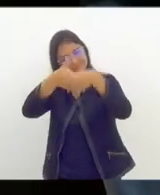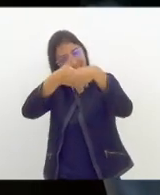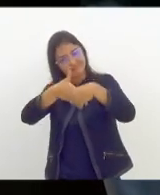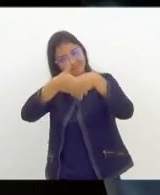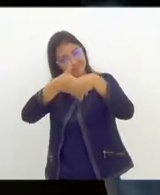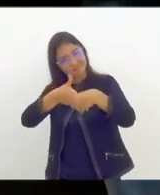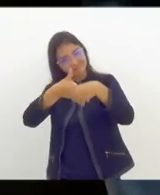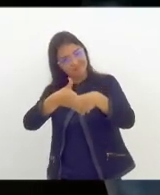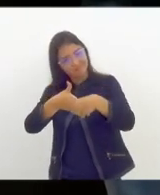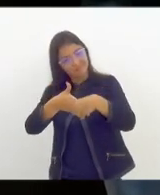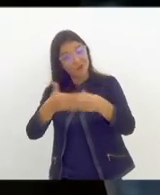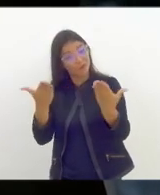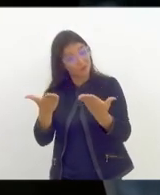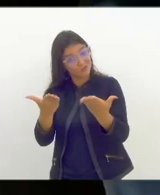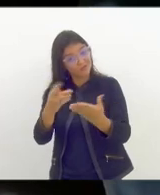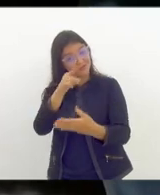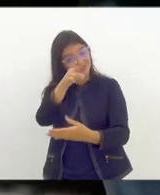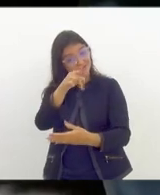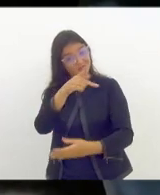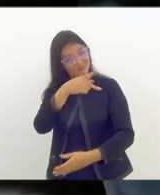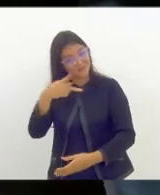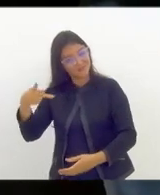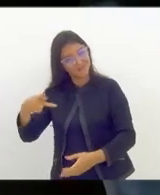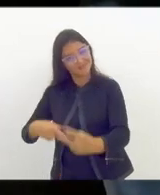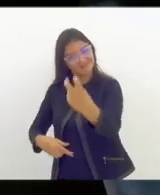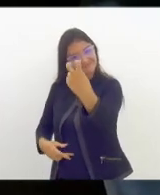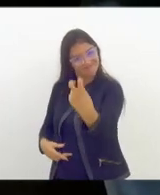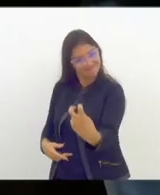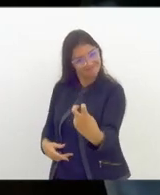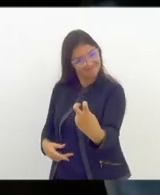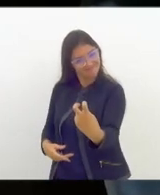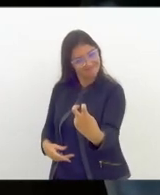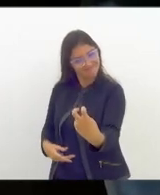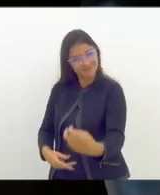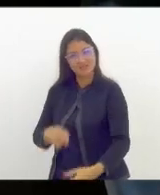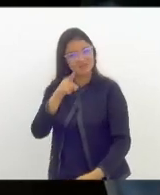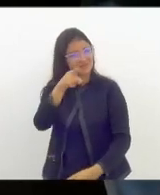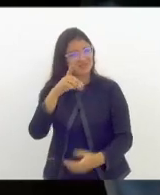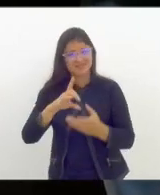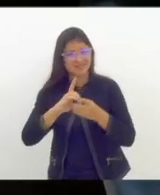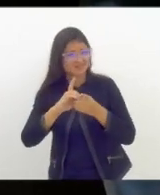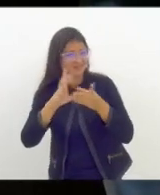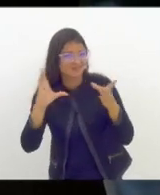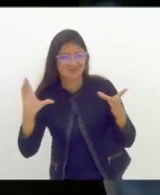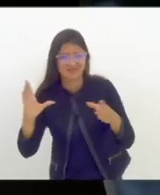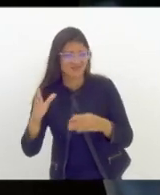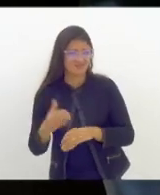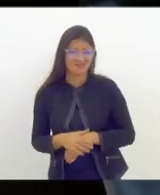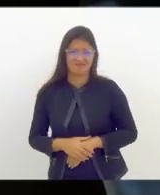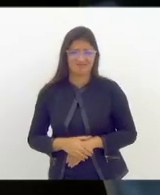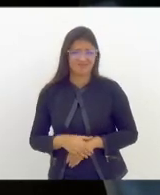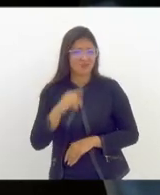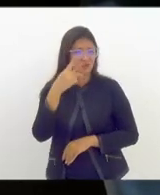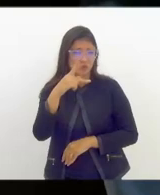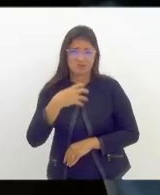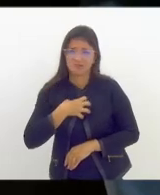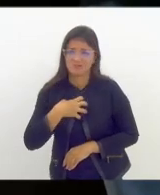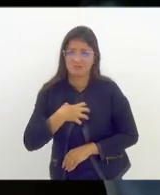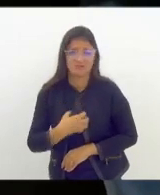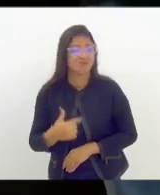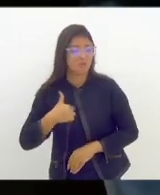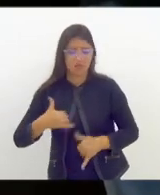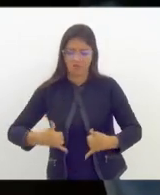saudá-lo por estar ocupando aqui a presidência. Obrigado, com vossa tradição democrática de costume. Obrigado. Que há tanto nos